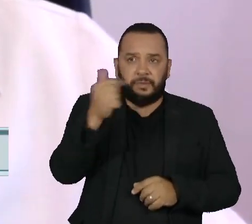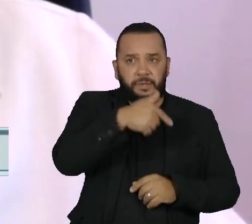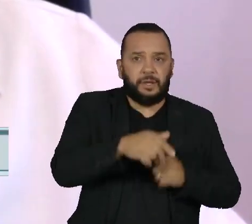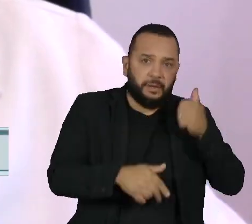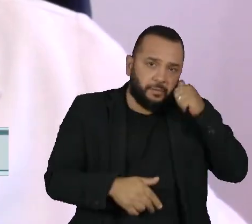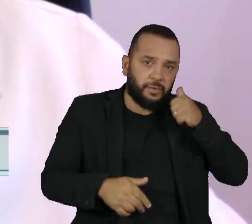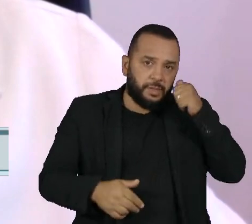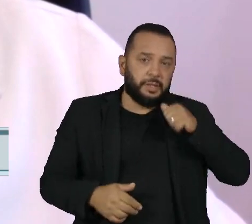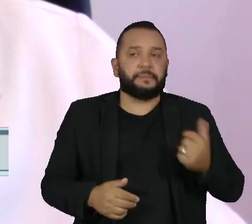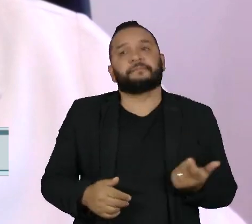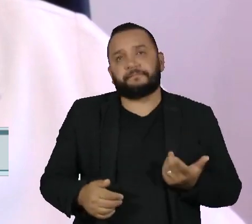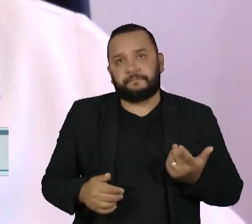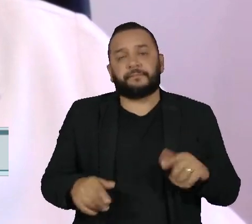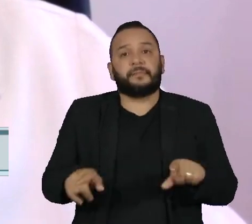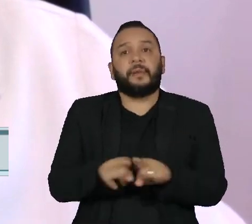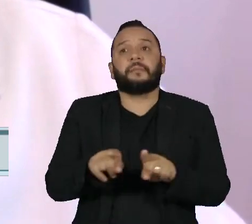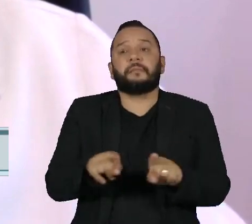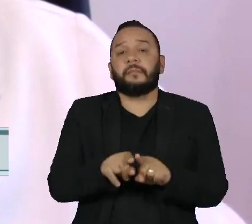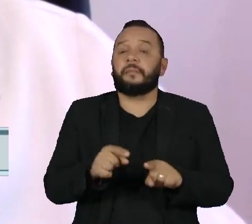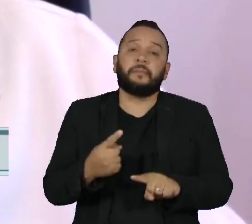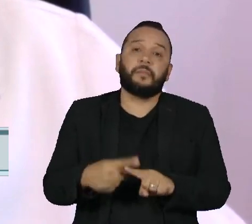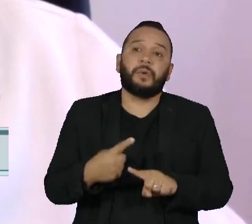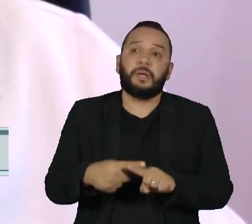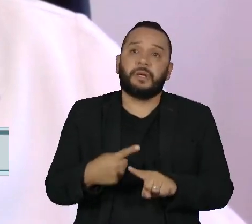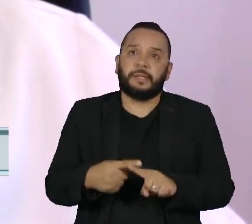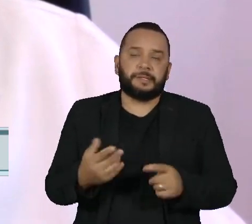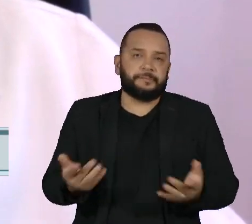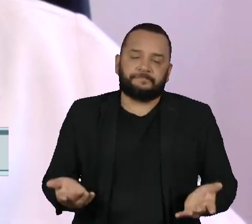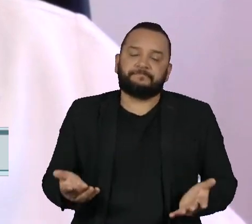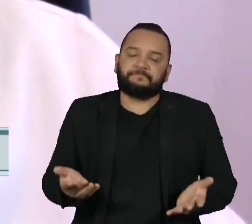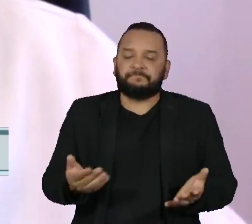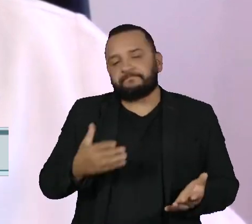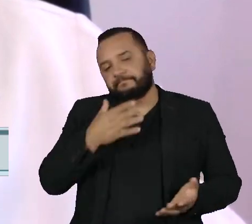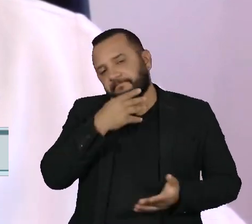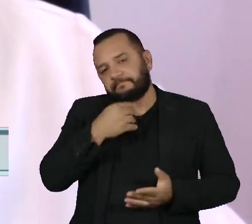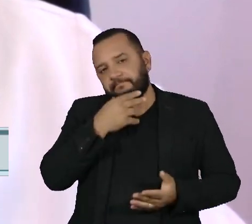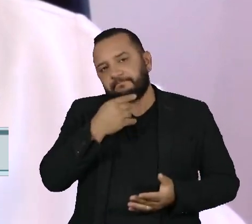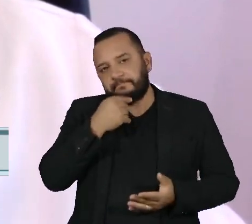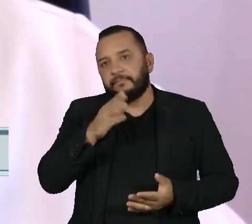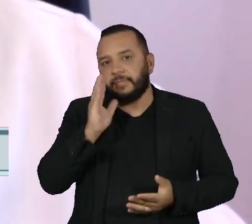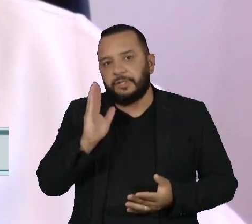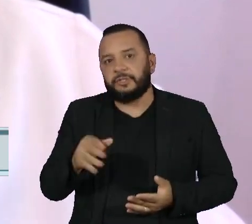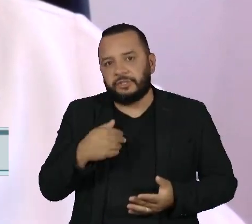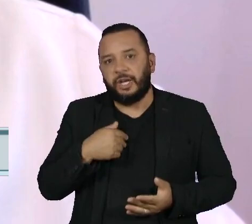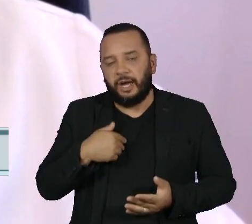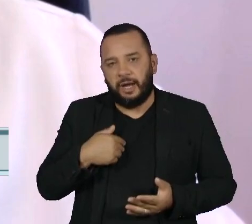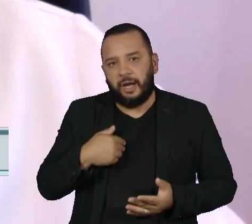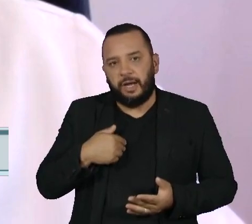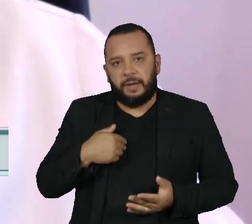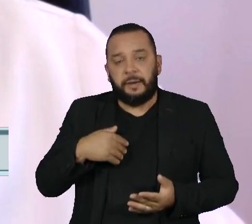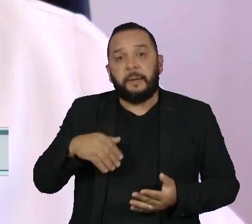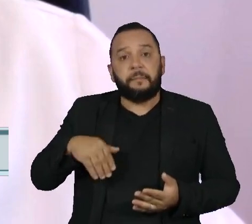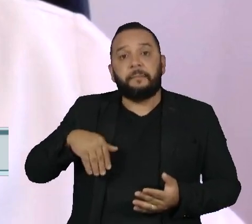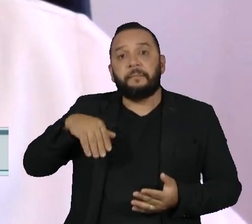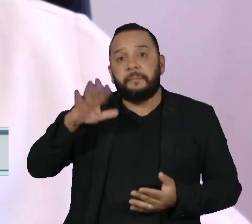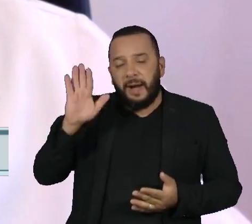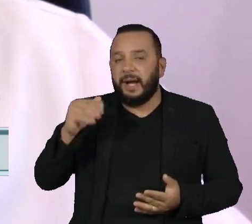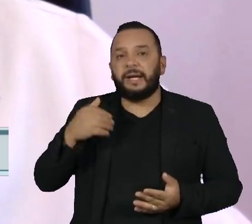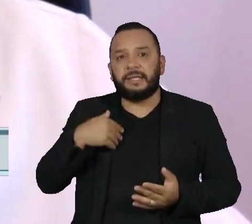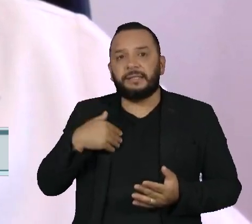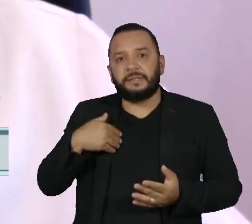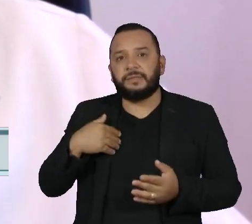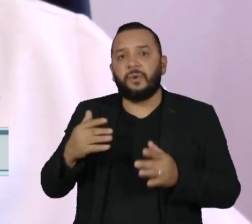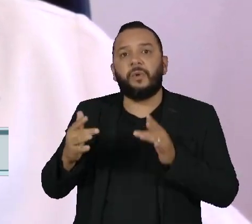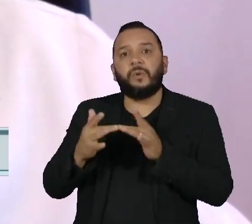feminino, e muito tem a ver com a predisposição, né? pelos fatores que os homens se expõem em relação às mulheres, que é o